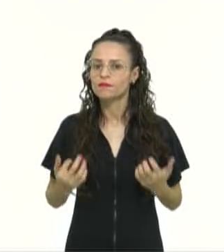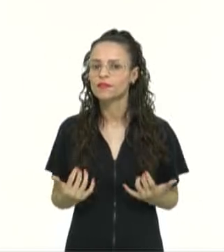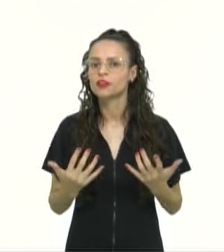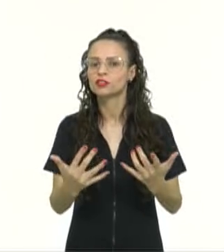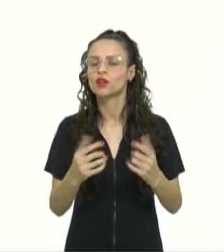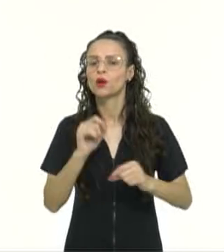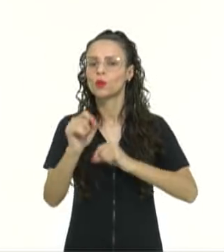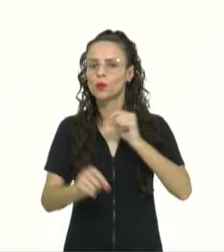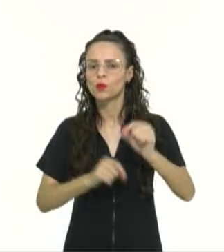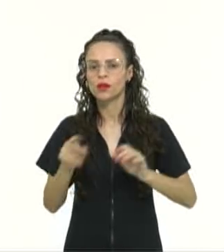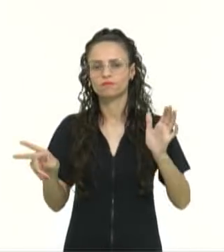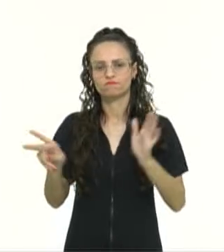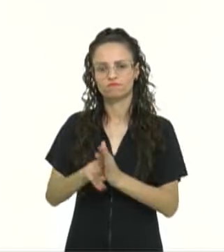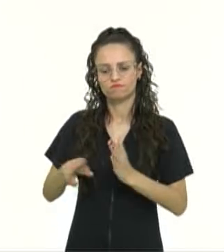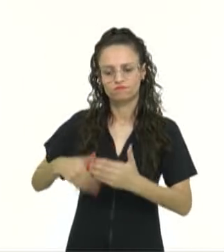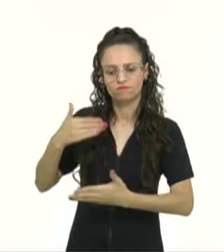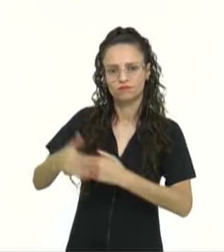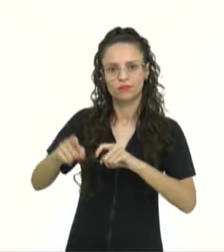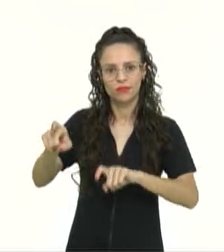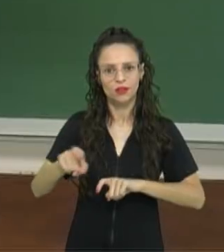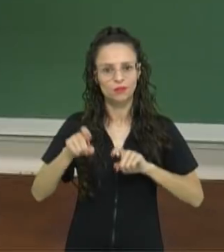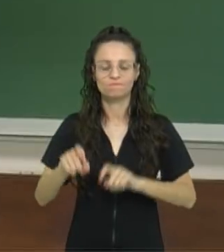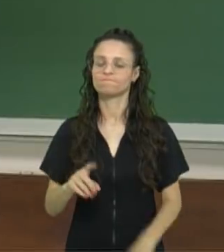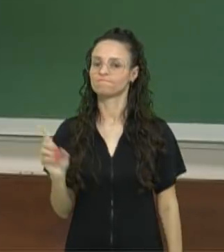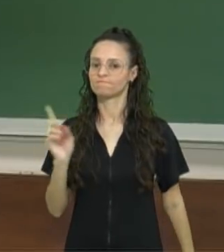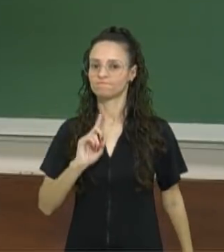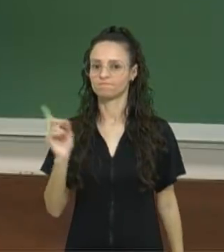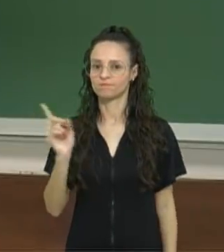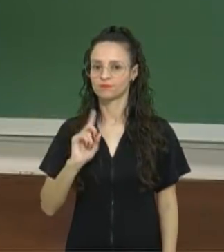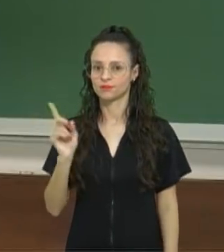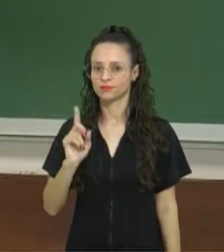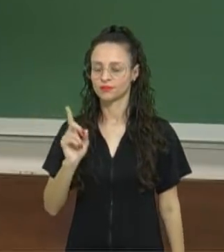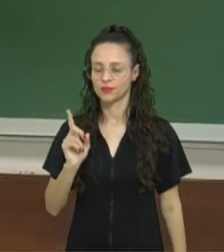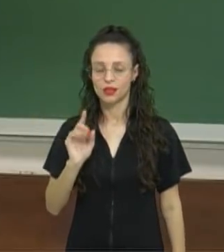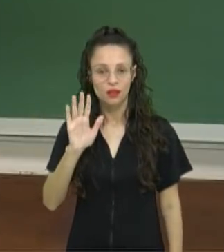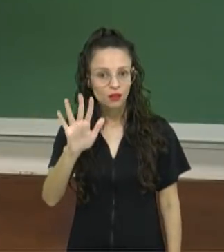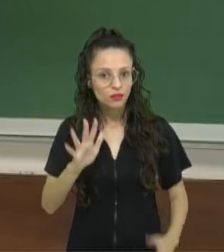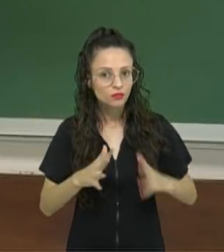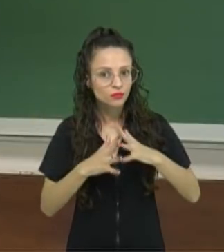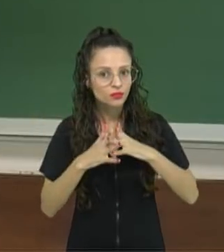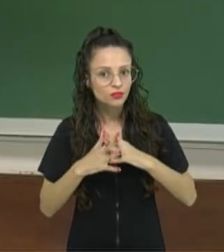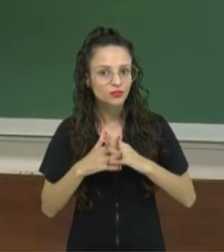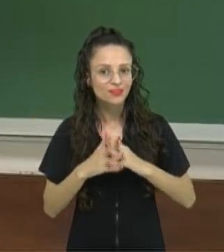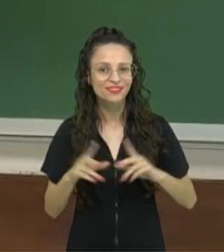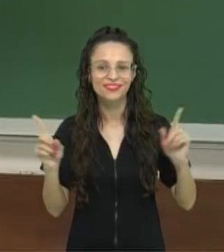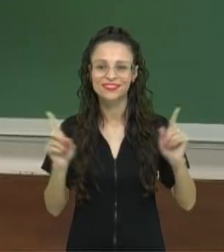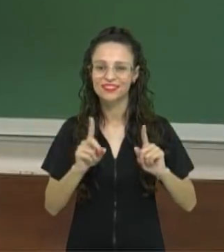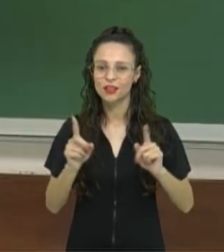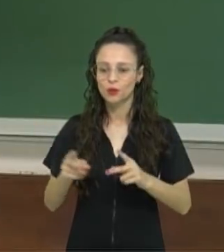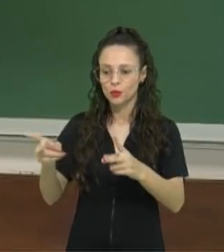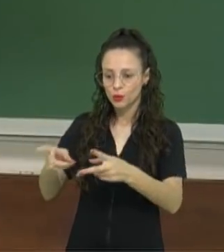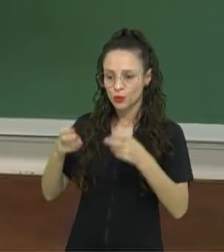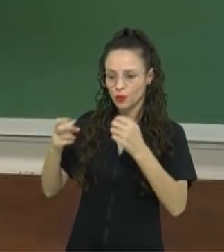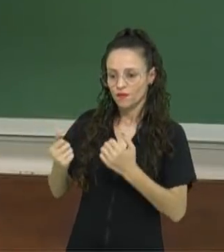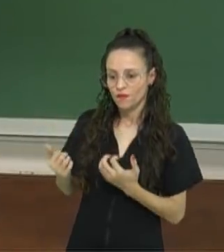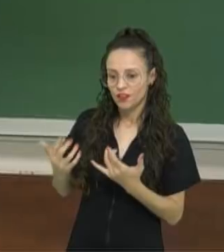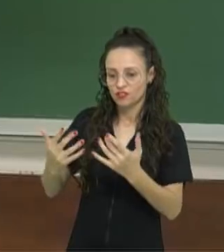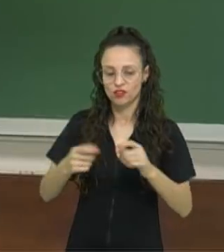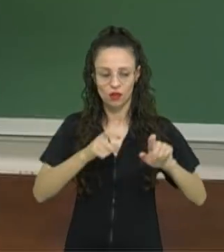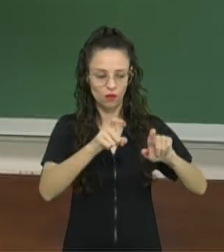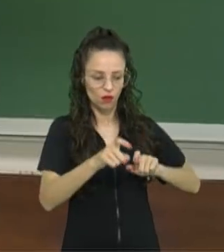as atividades desenvolvidas na agricultura. Não, a gente não pode confundir extrativismo vegetal